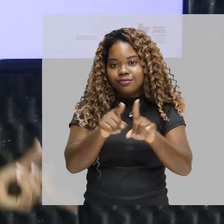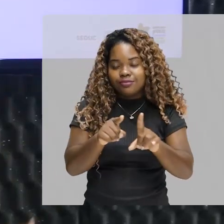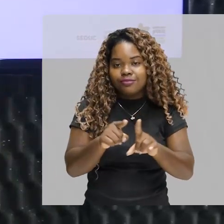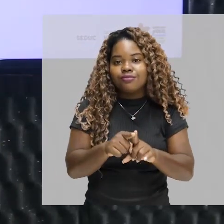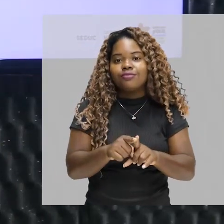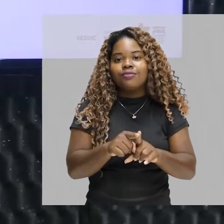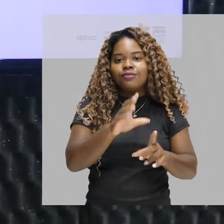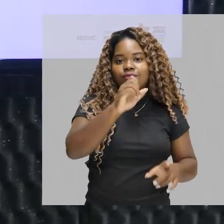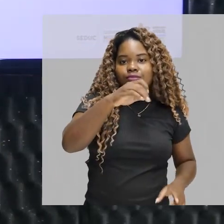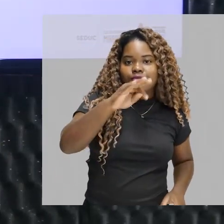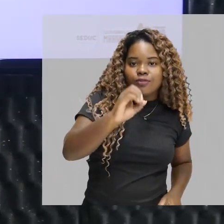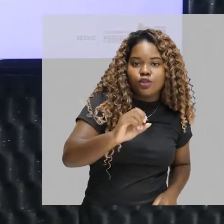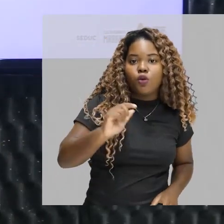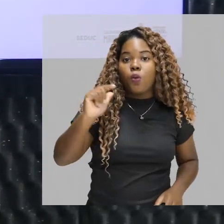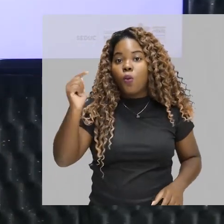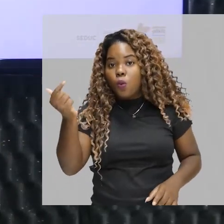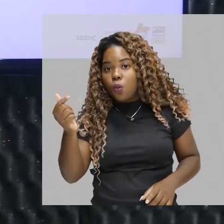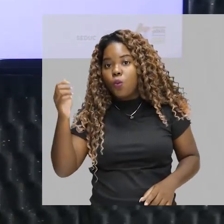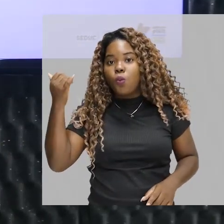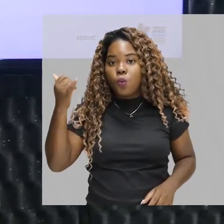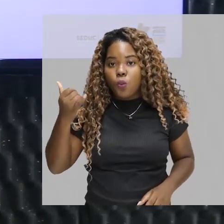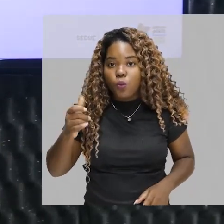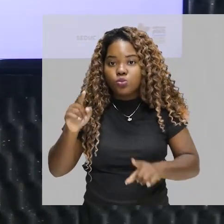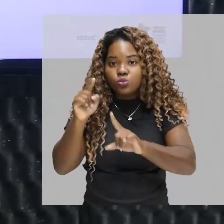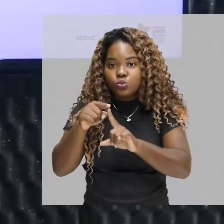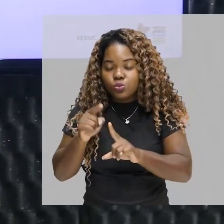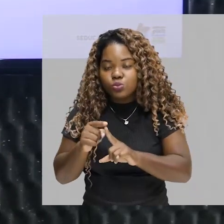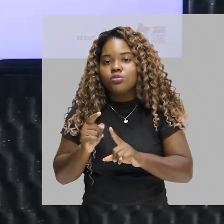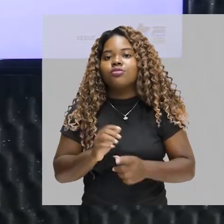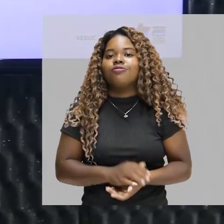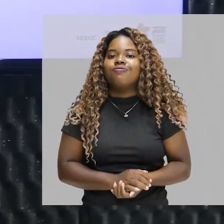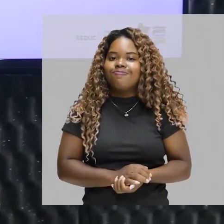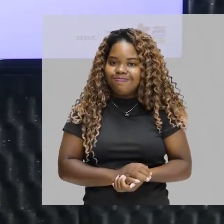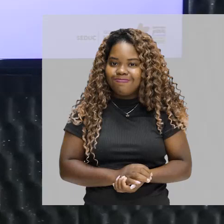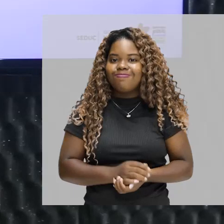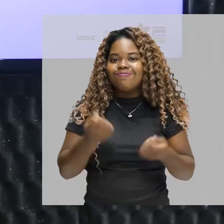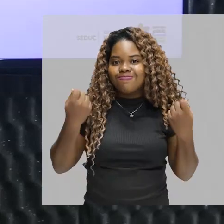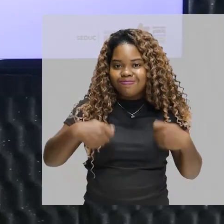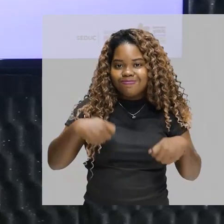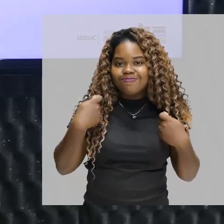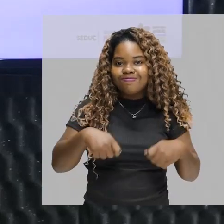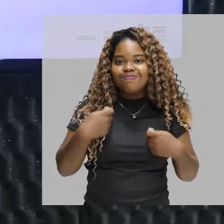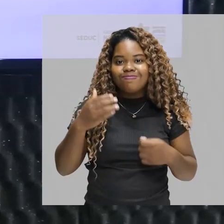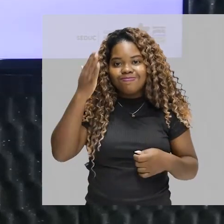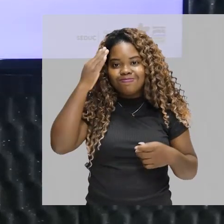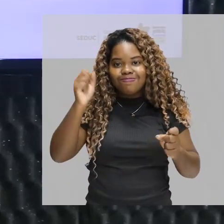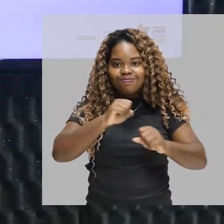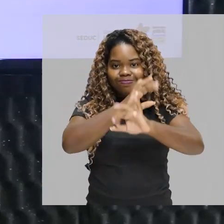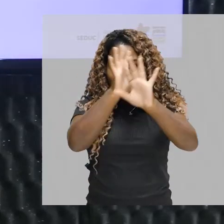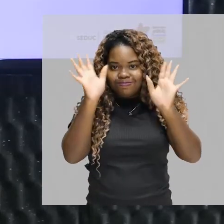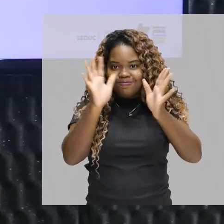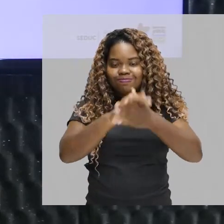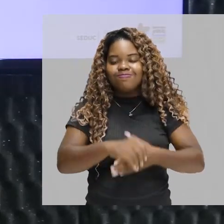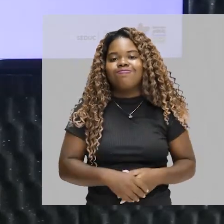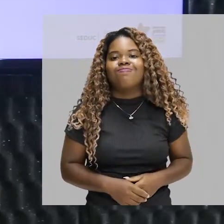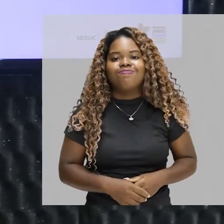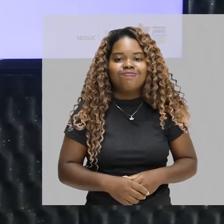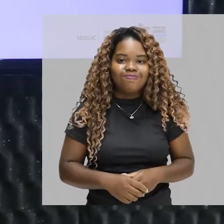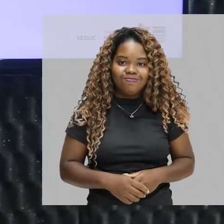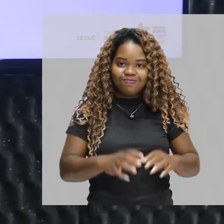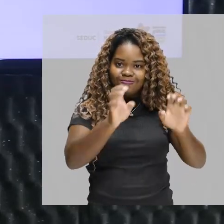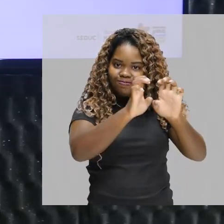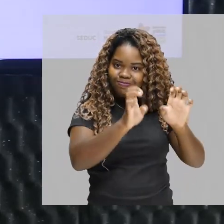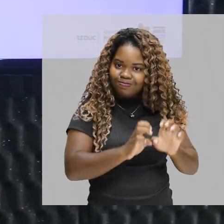além do conto, outras narrativas que vão precisar ser entendida essas questões